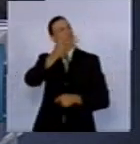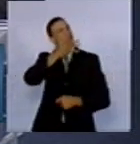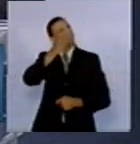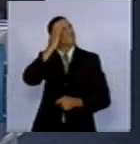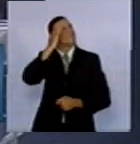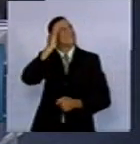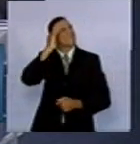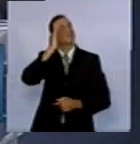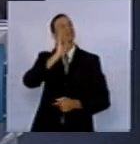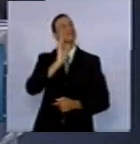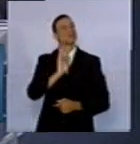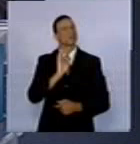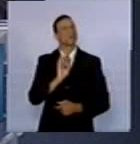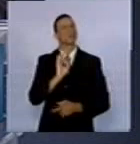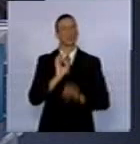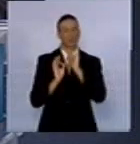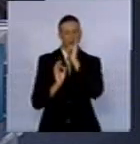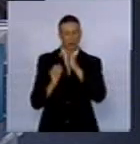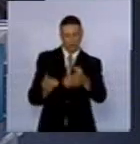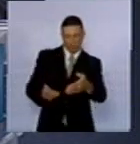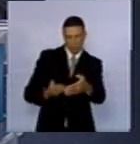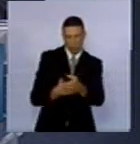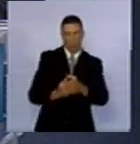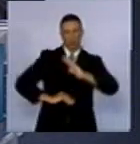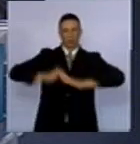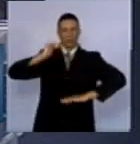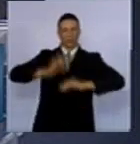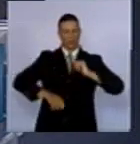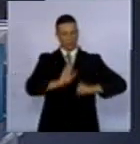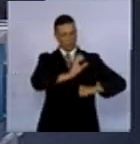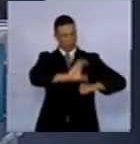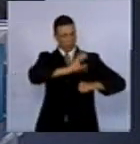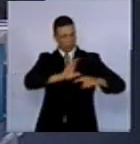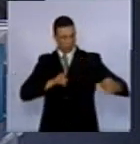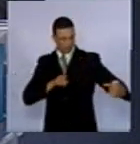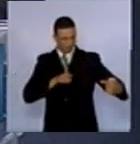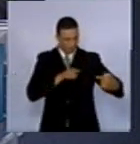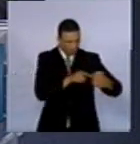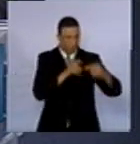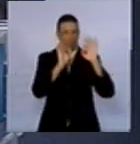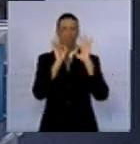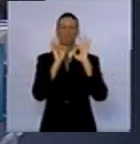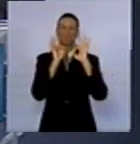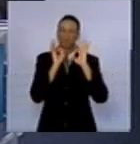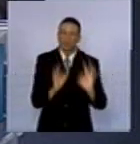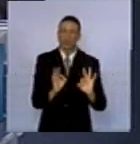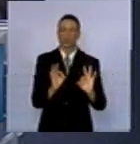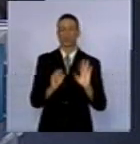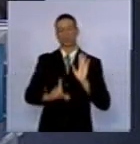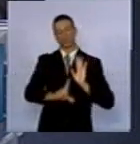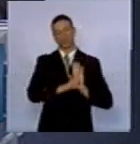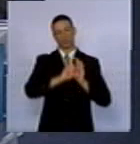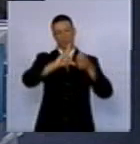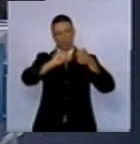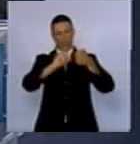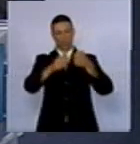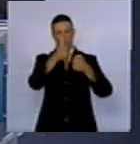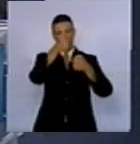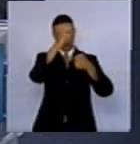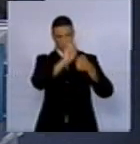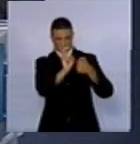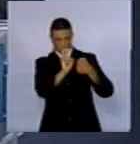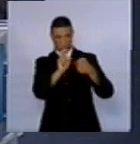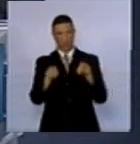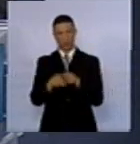é o nós vamos estar exercendo plenamente o nosso papel constitucional levando aquilo que é o que tá preceituado no artigo quinto no